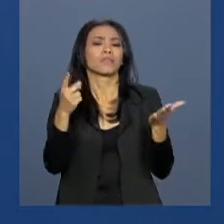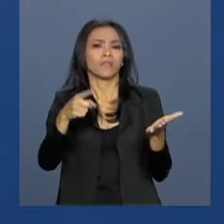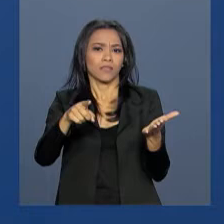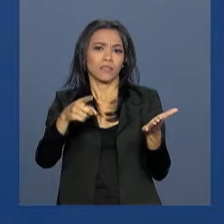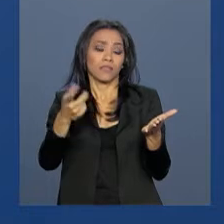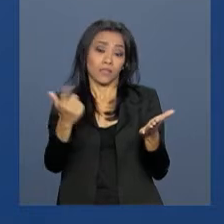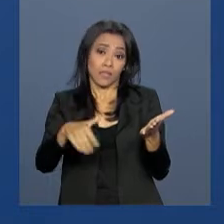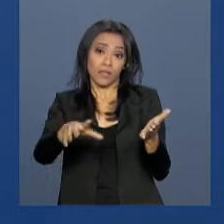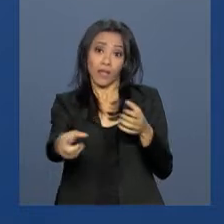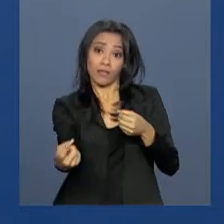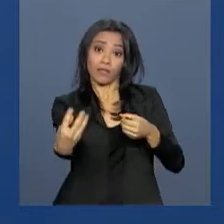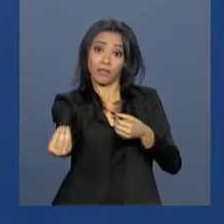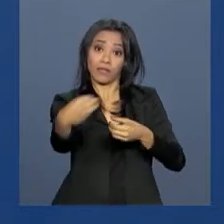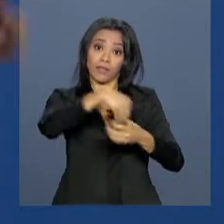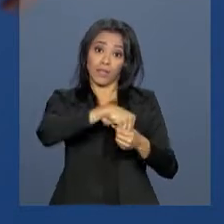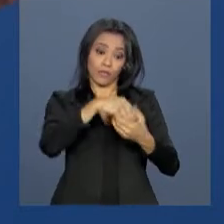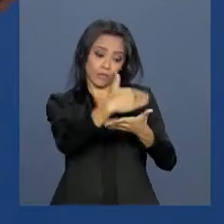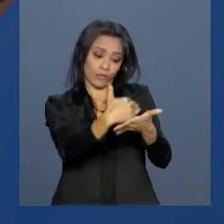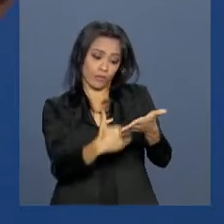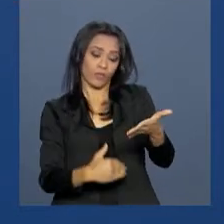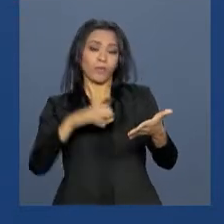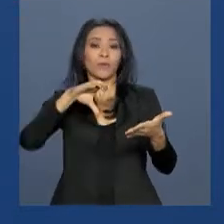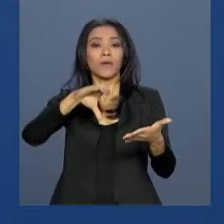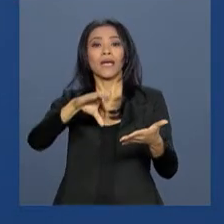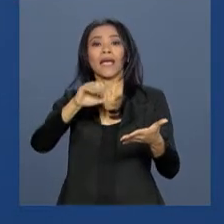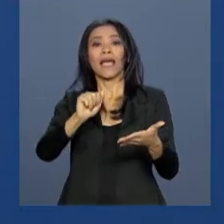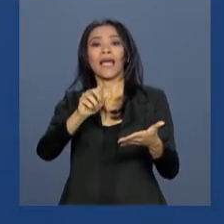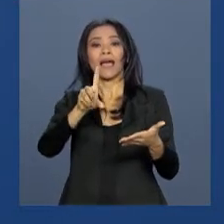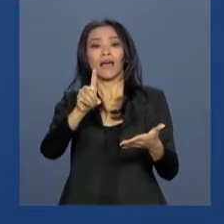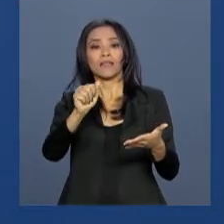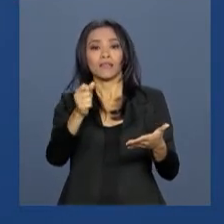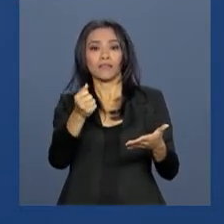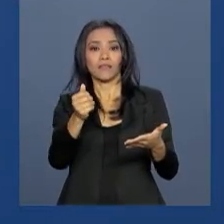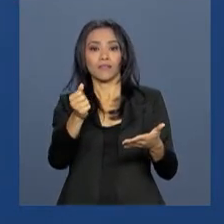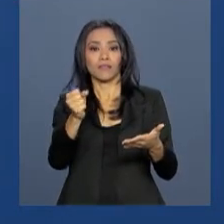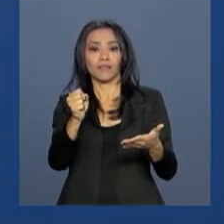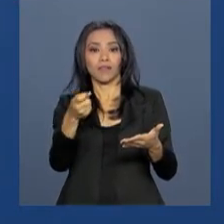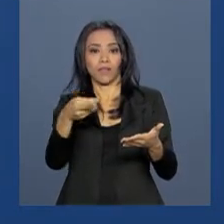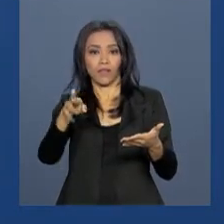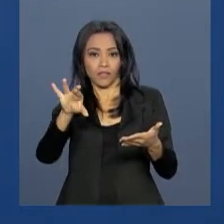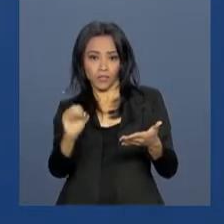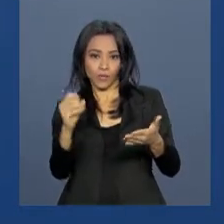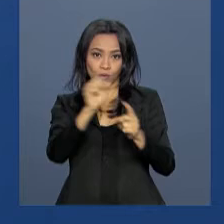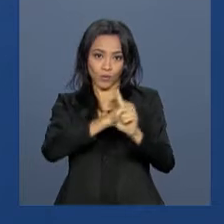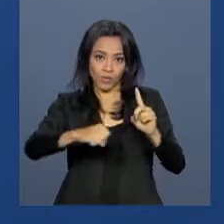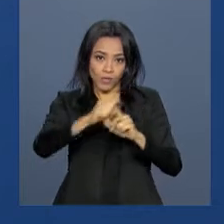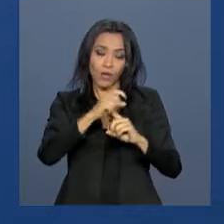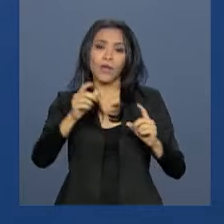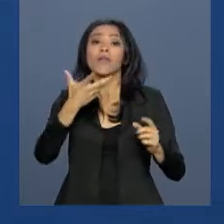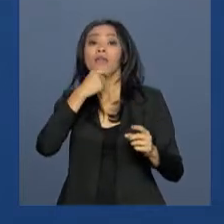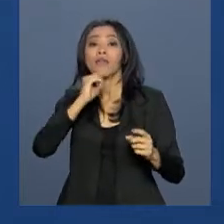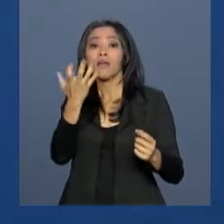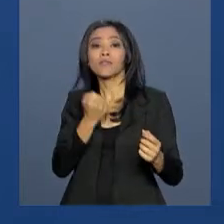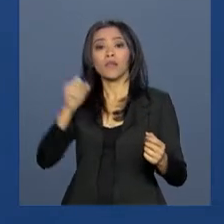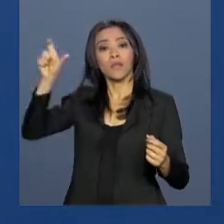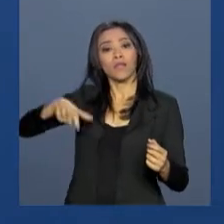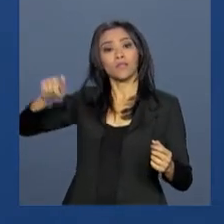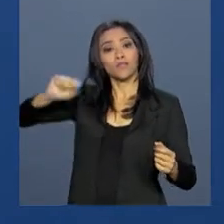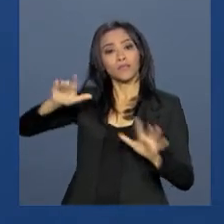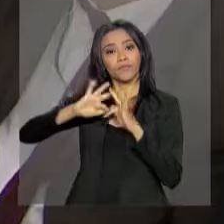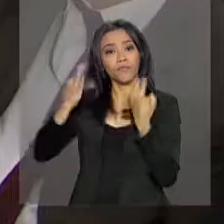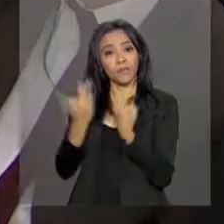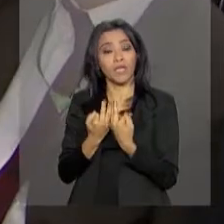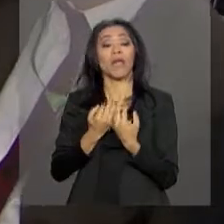Programas Sociais, entre eles os beneficiários do Bolsa Família. Os novos valores vão ser emprestados nos próximos